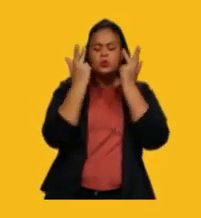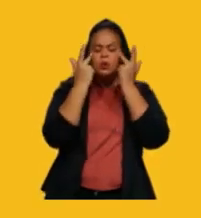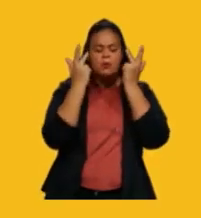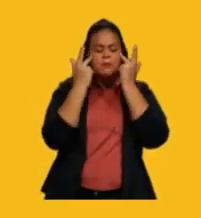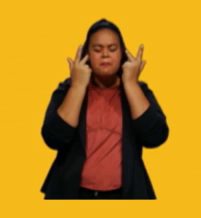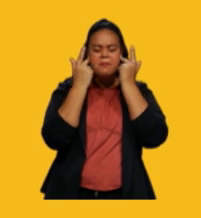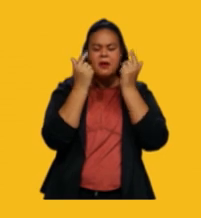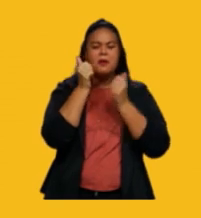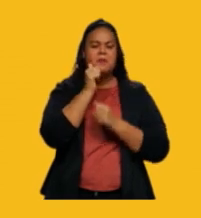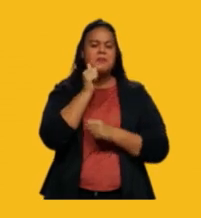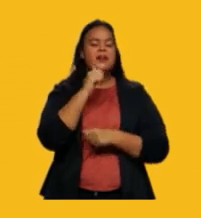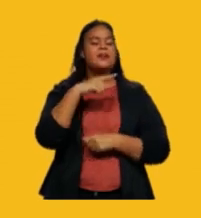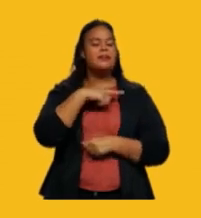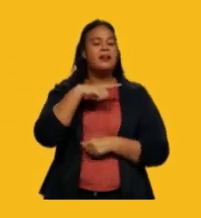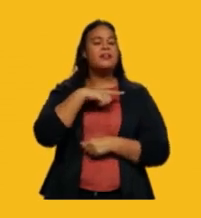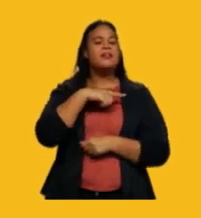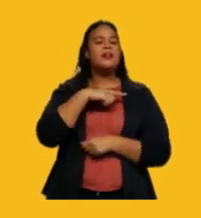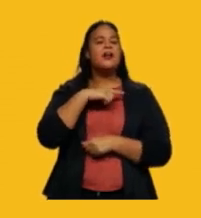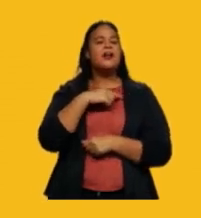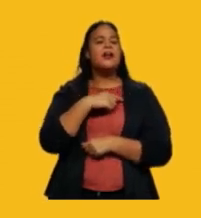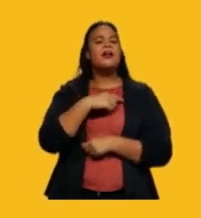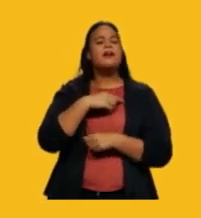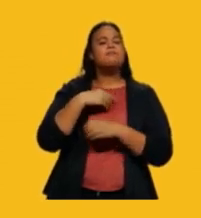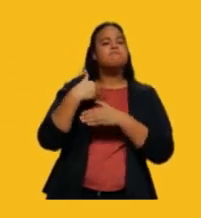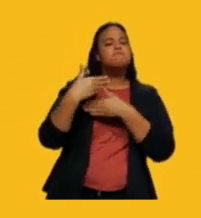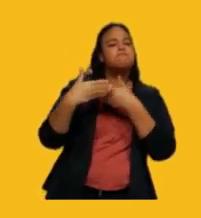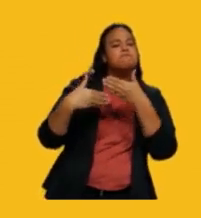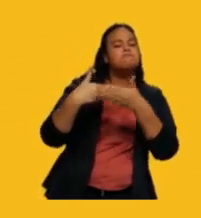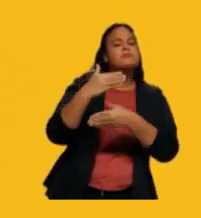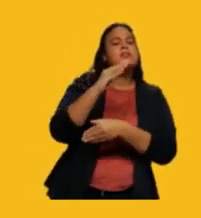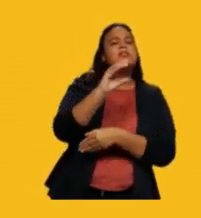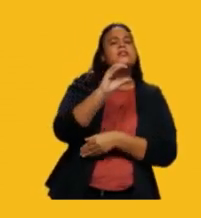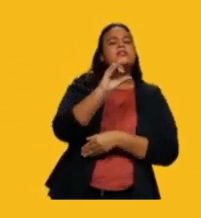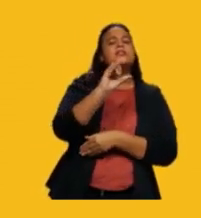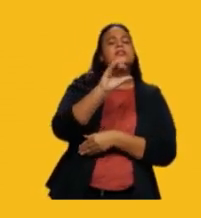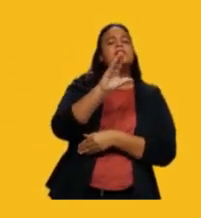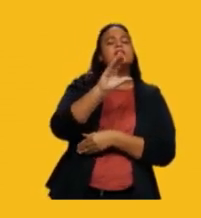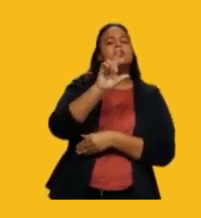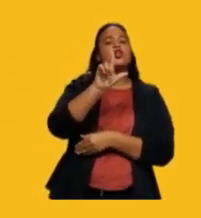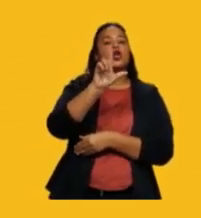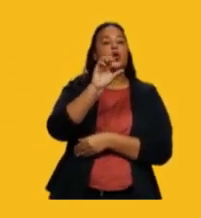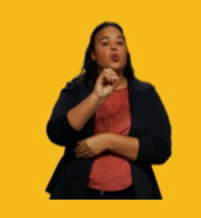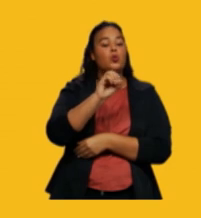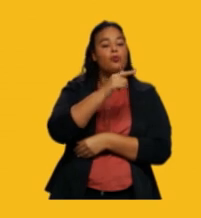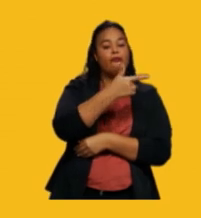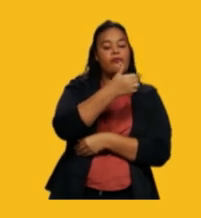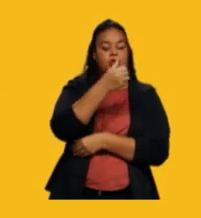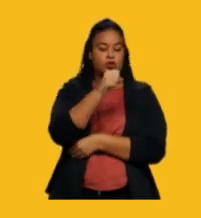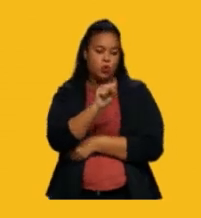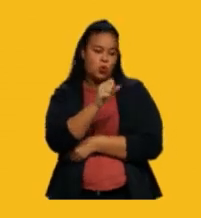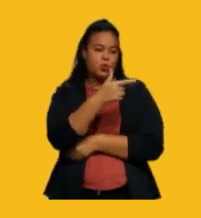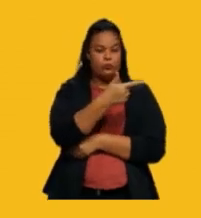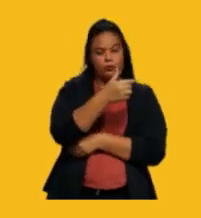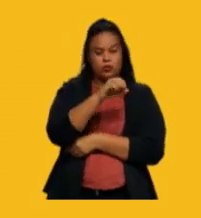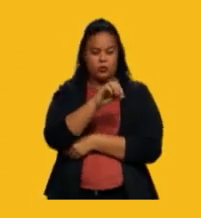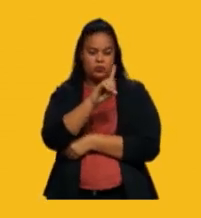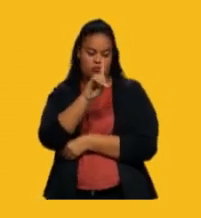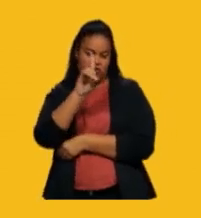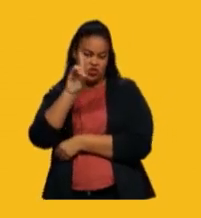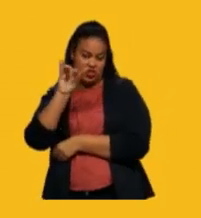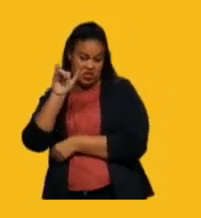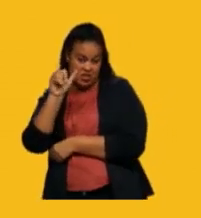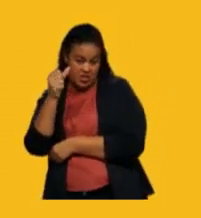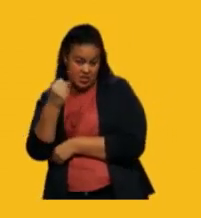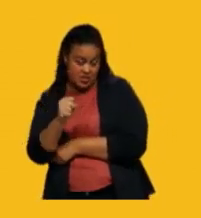tem um ciclo para acontecer. Ela acontece, a menstruação, no ciclo de 28 em 28 dias, 30 em 30 dias,